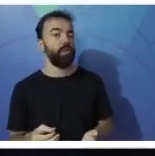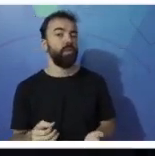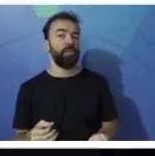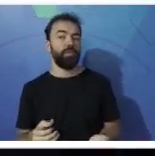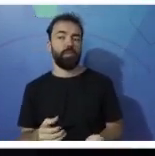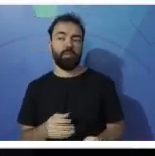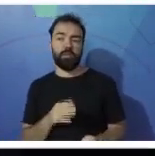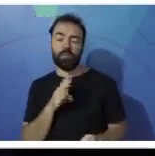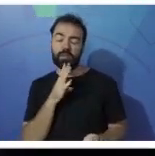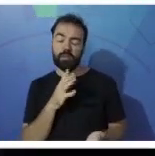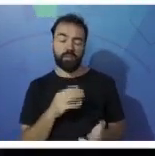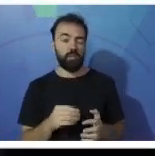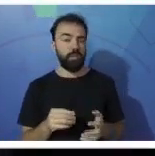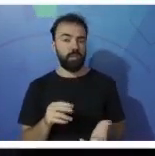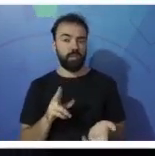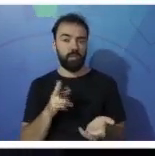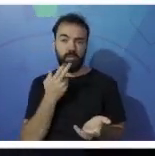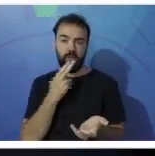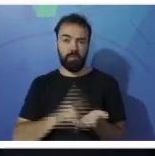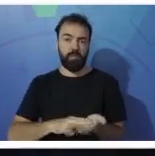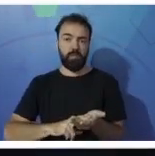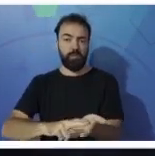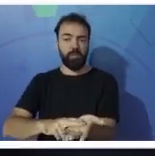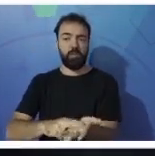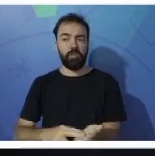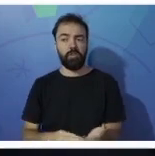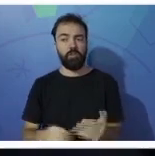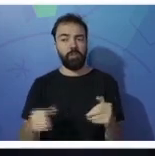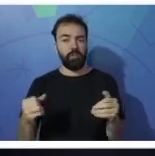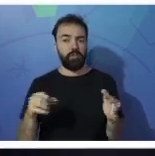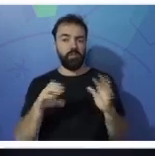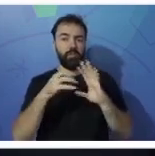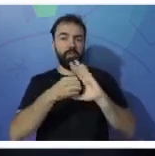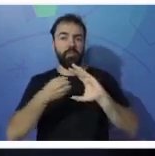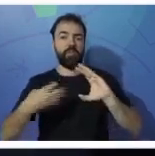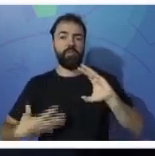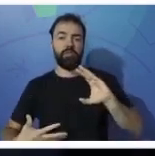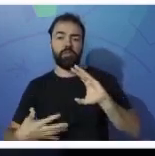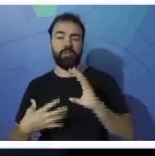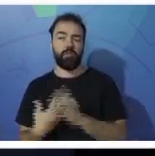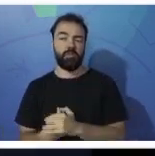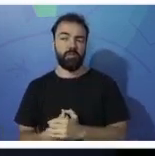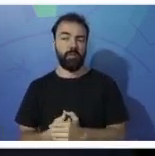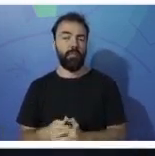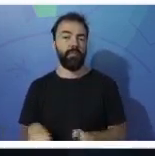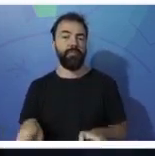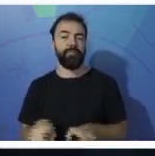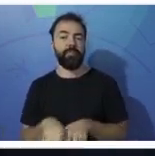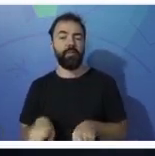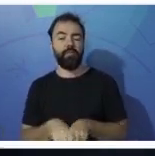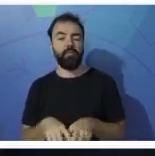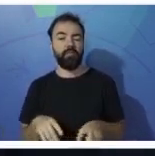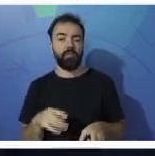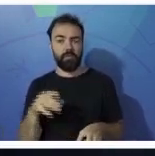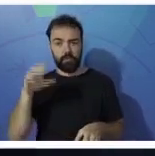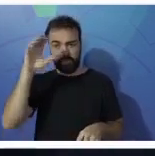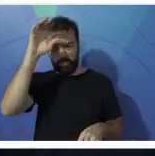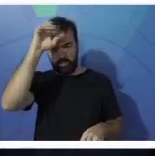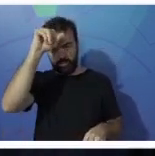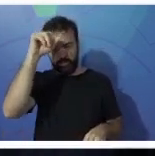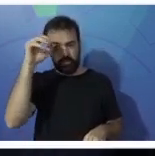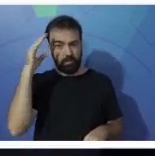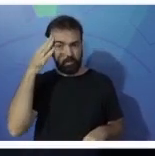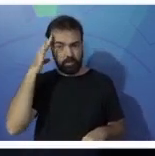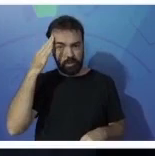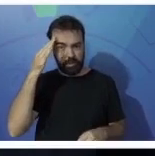da carta, né? E compreender um pouco mais a mensagem que o Papai Noel enviou para as crianças,